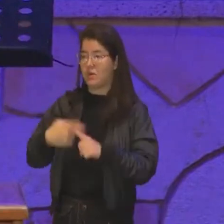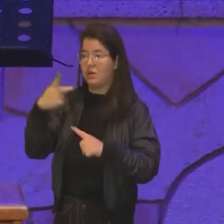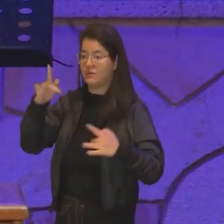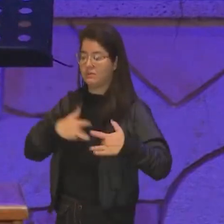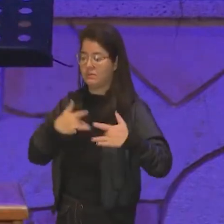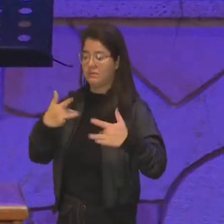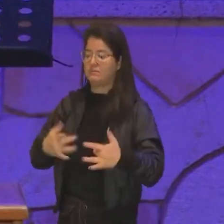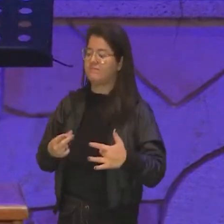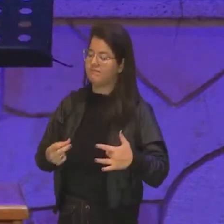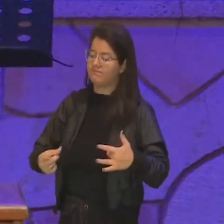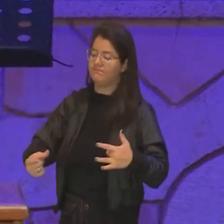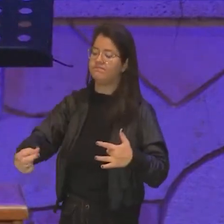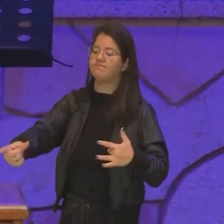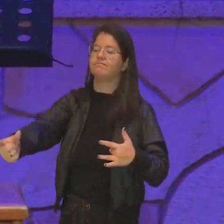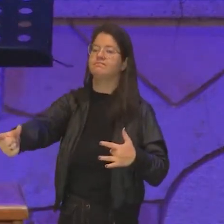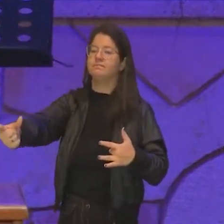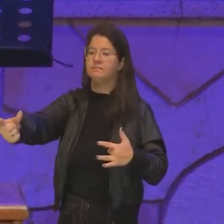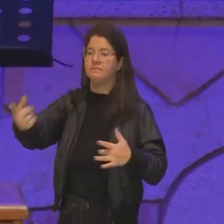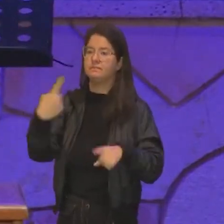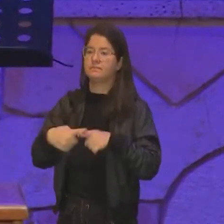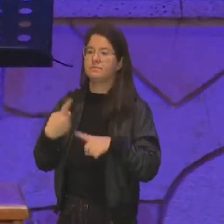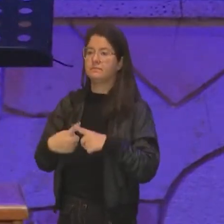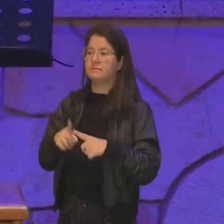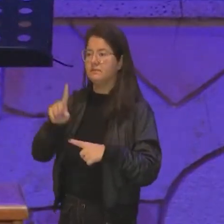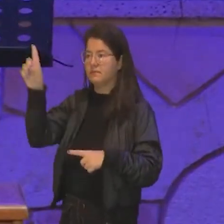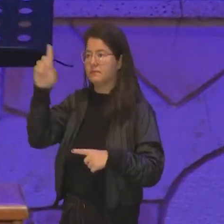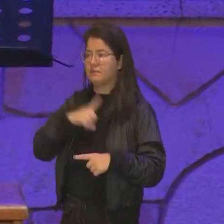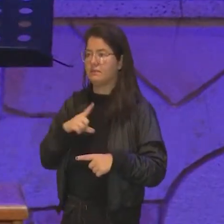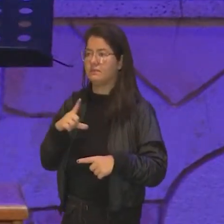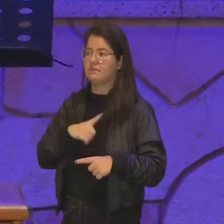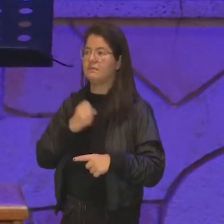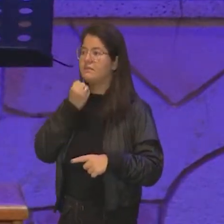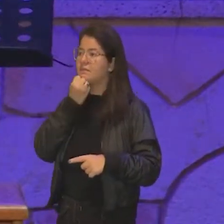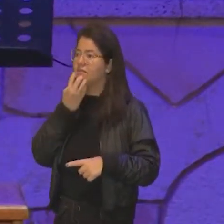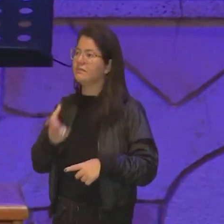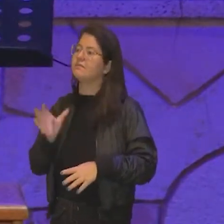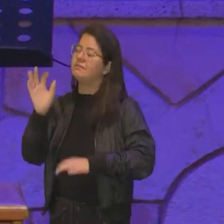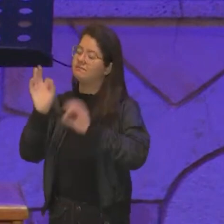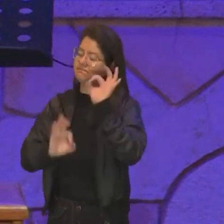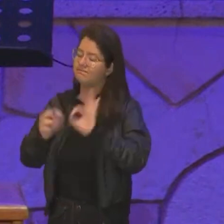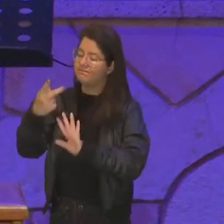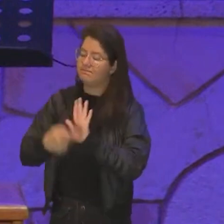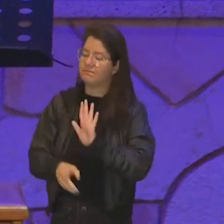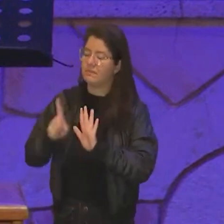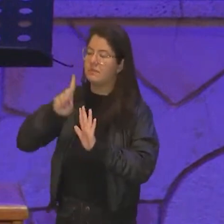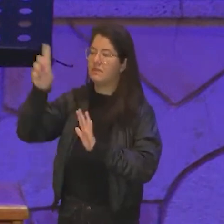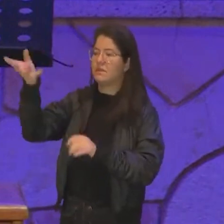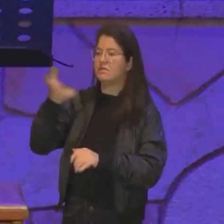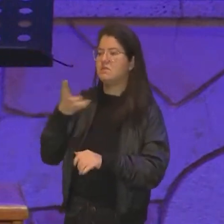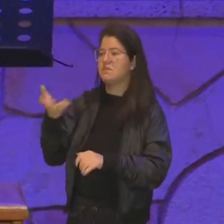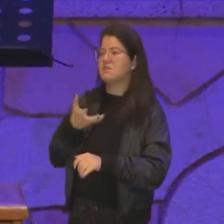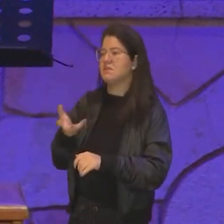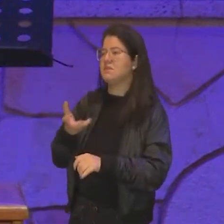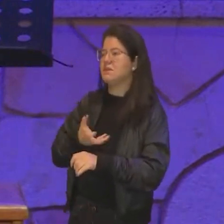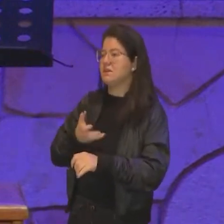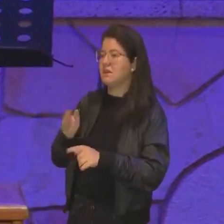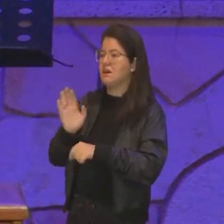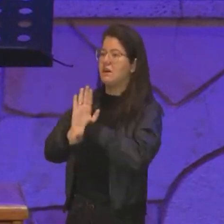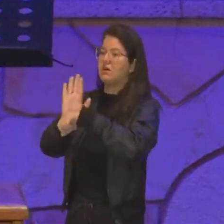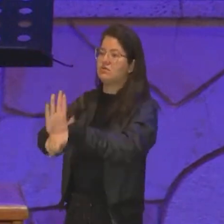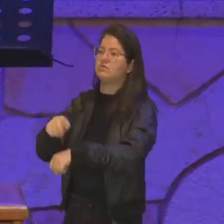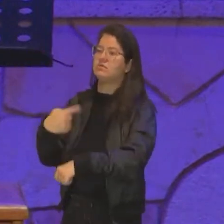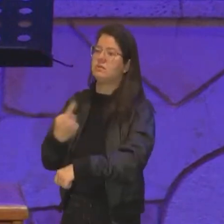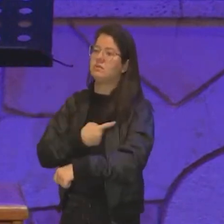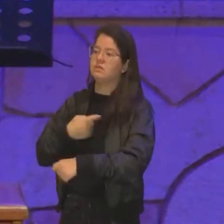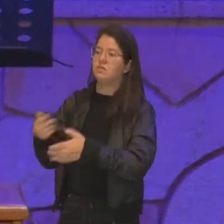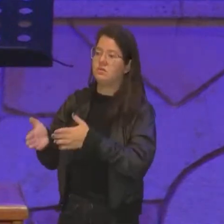misericórdia dura para sempre, porque Ele tem bons planos, Ele quer pavimentar a nossa estrada, Ele quer